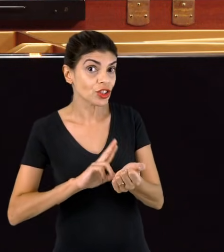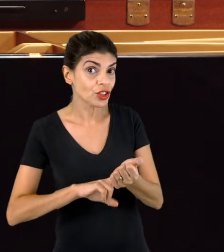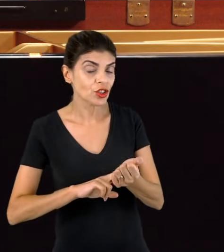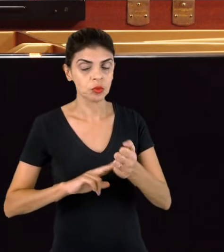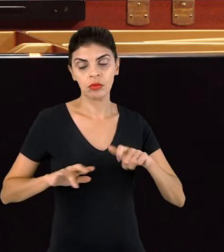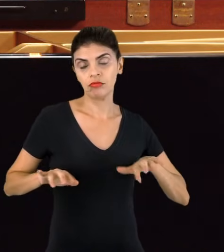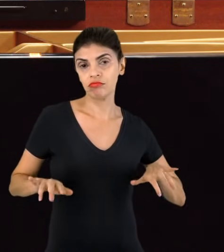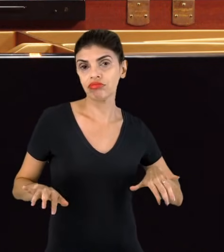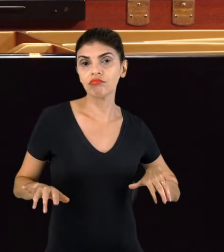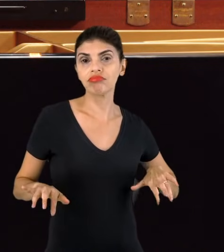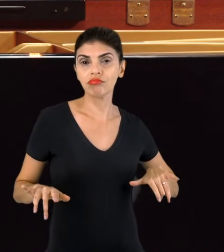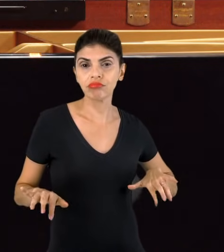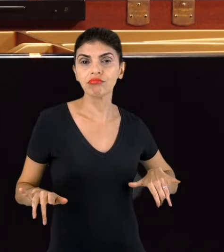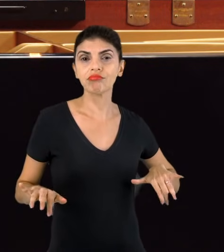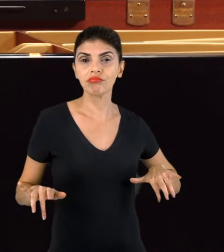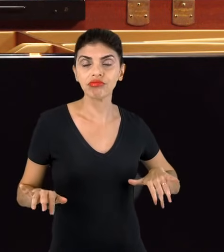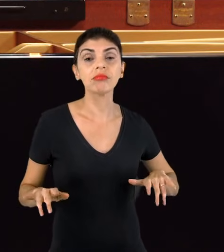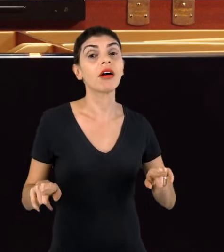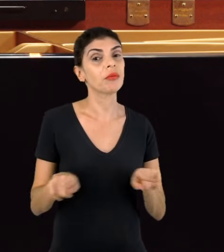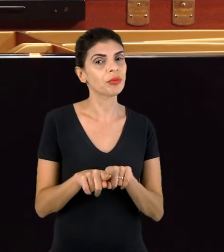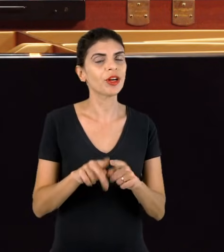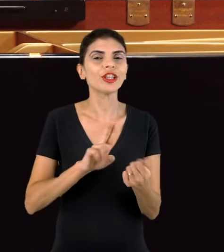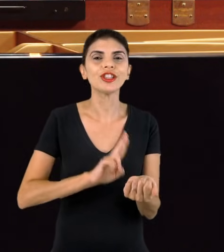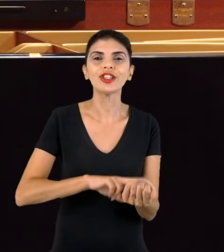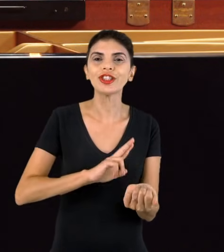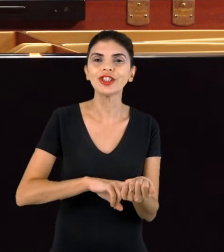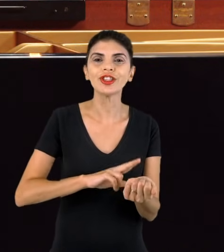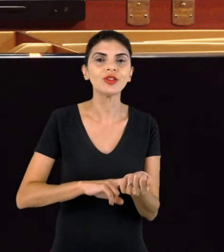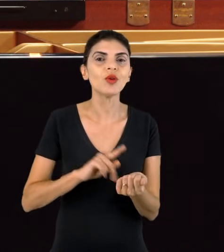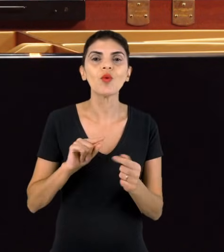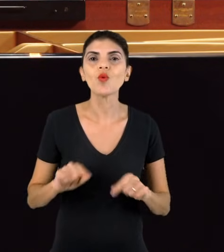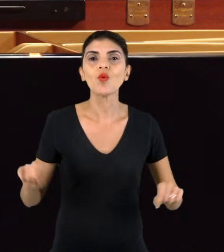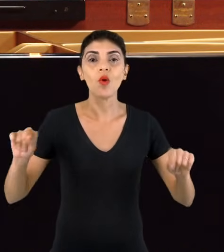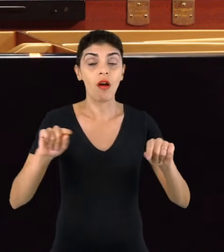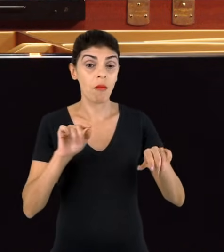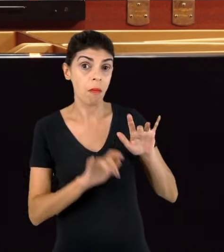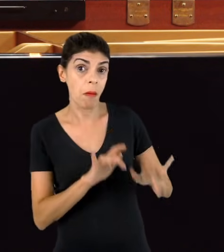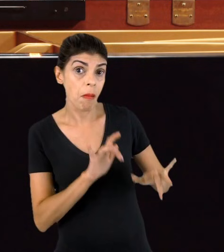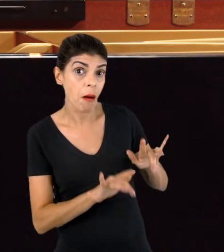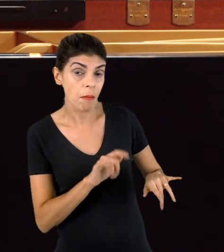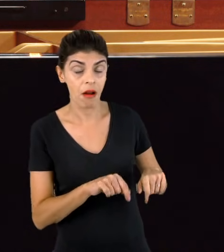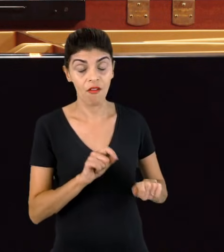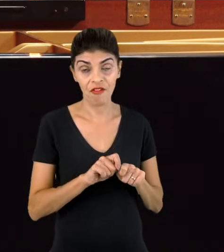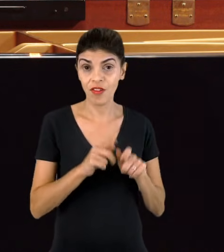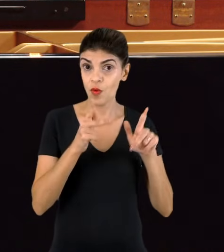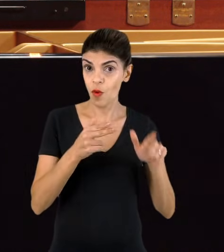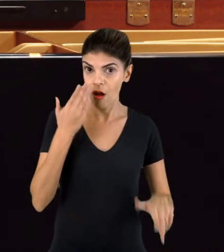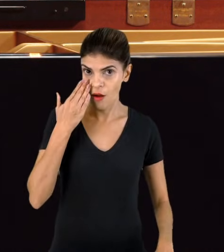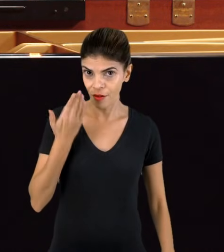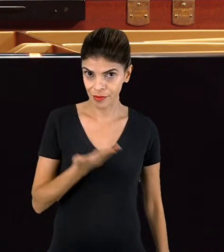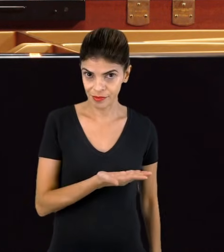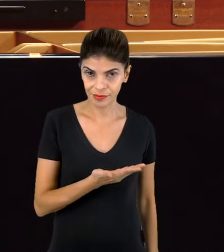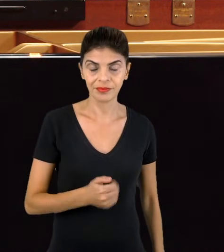uma isorritmia, e trabalhar o ritmo negativo, que é todo esse ritmo que não está sendo tocado aqui. Então, no lugar de eu fazer.